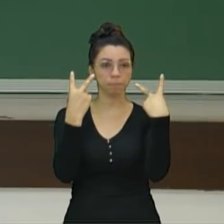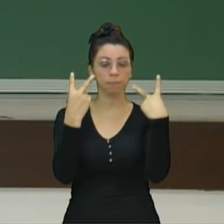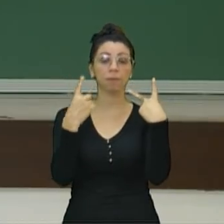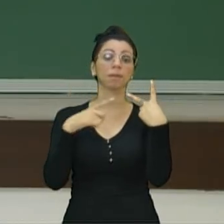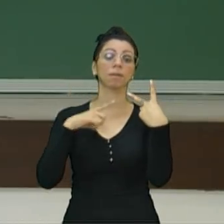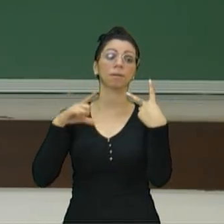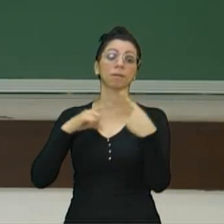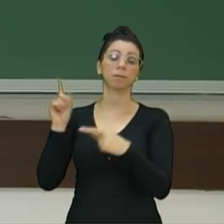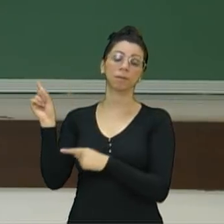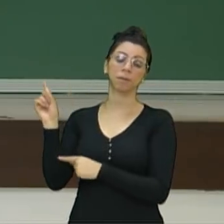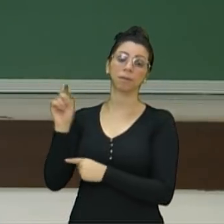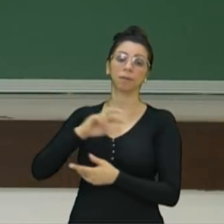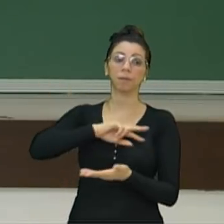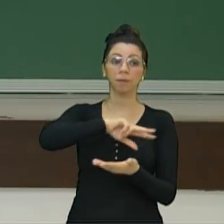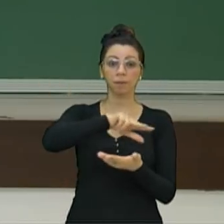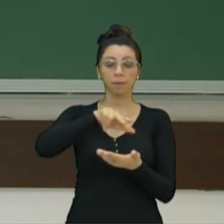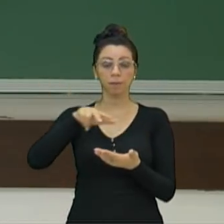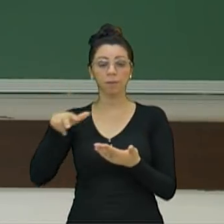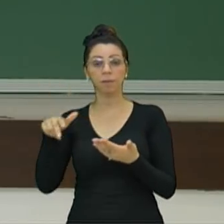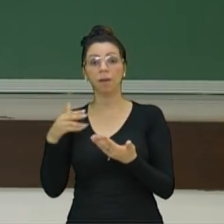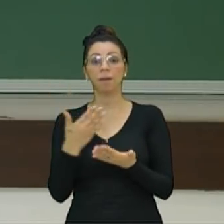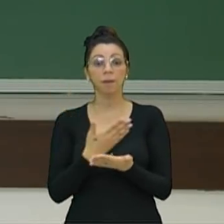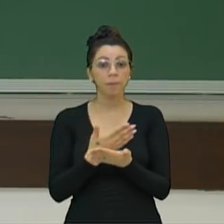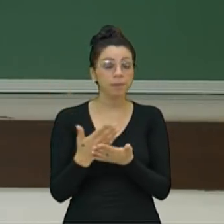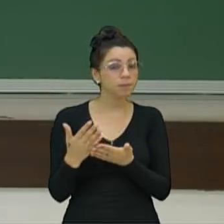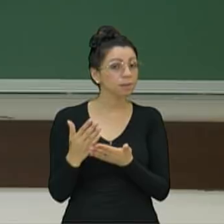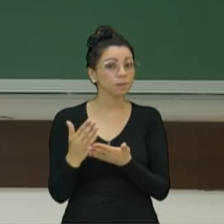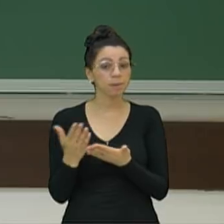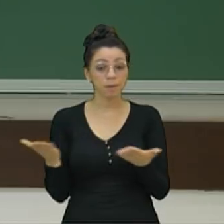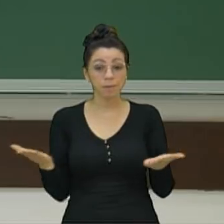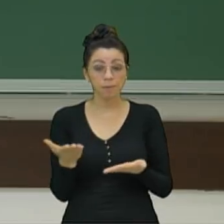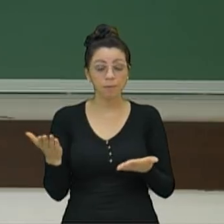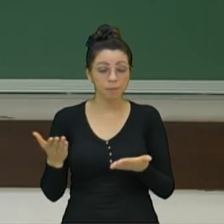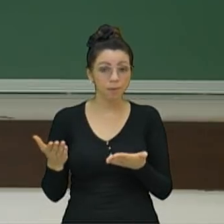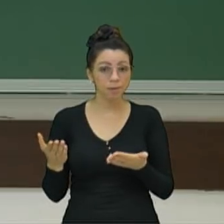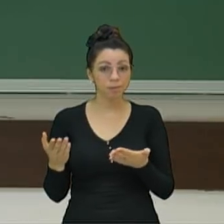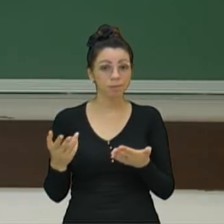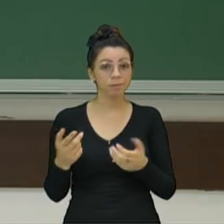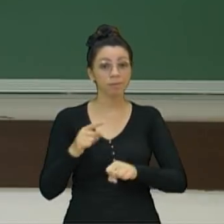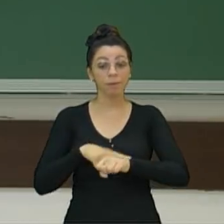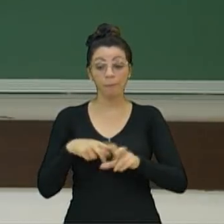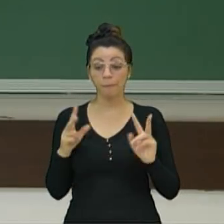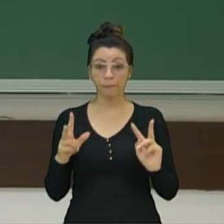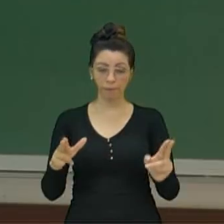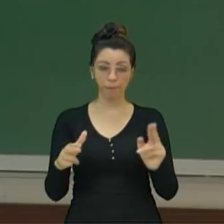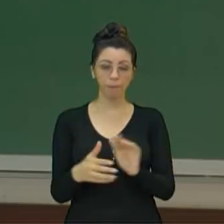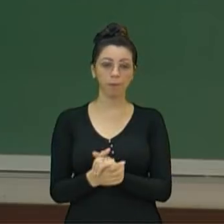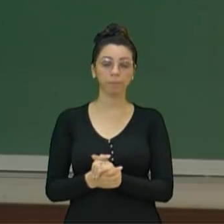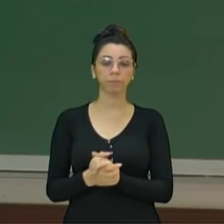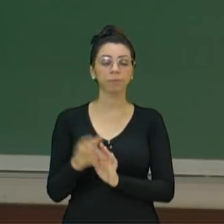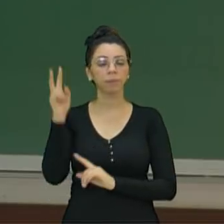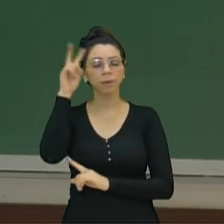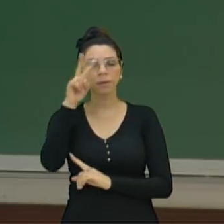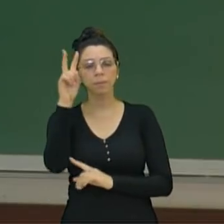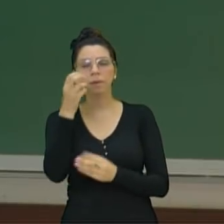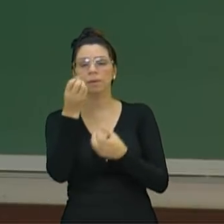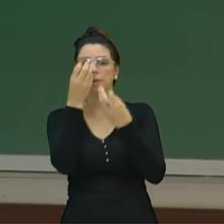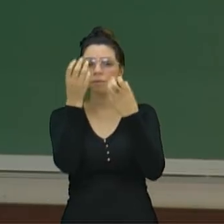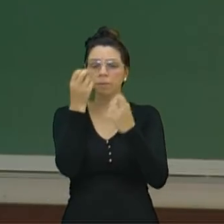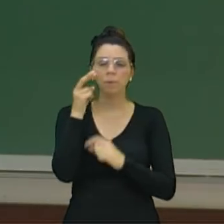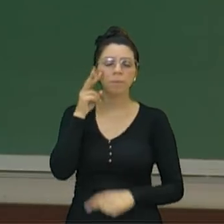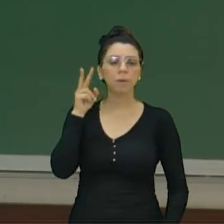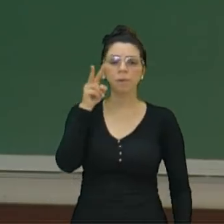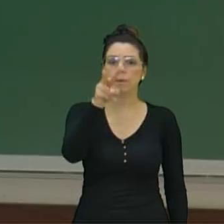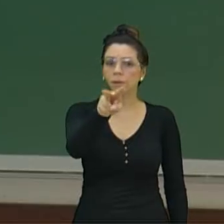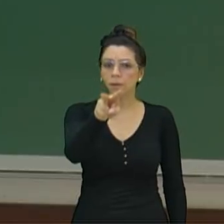Muitas dessas ações estão acontecendo ao mesmo tempo? Para eu me lembrar das informações, para olhar para vocês,